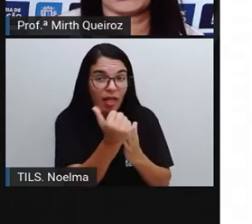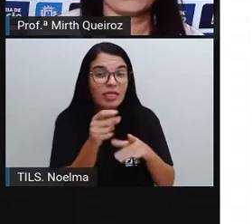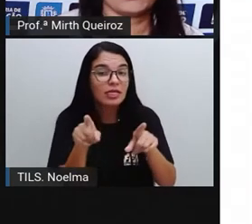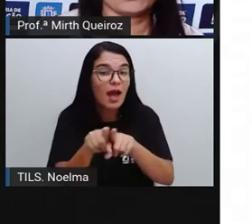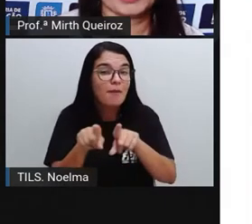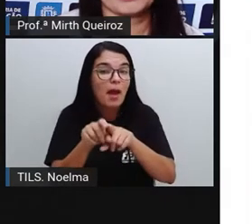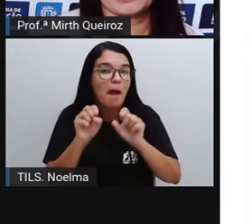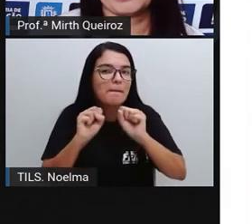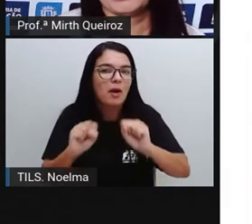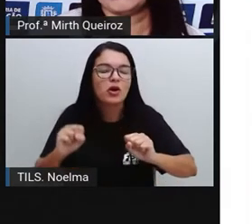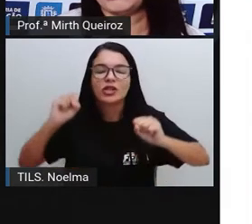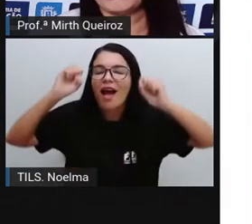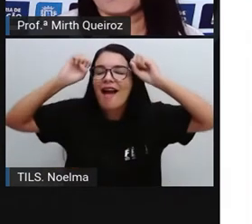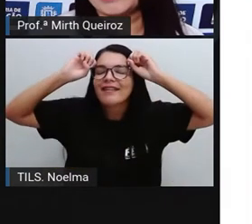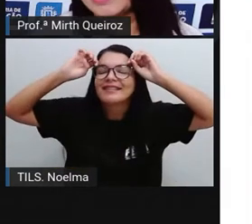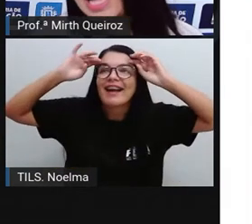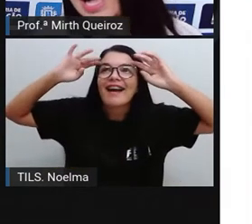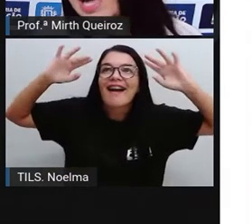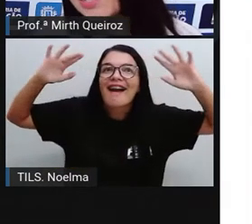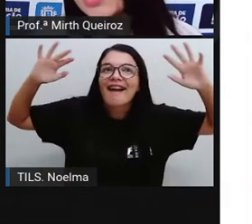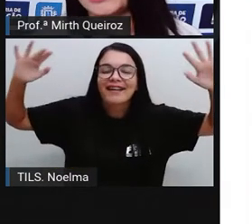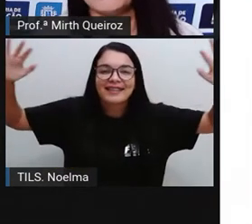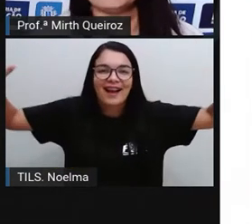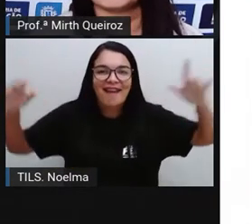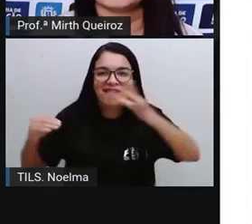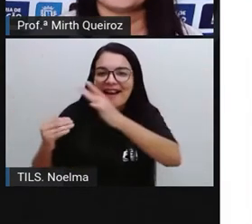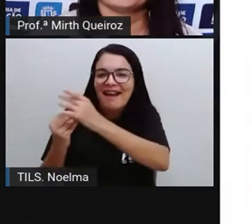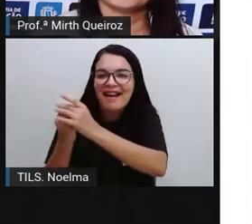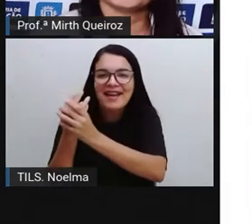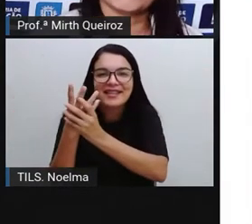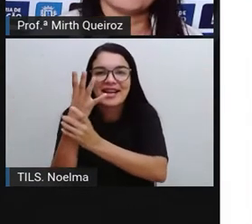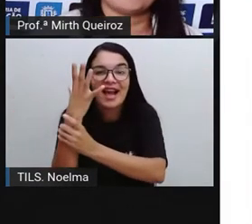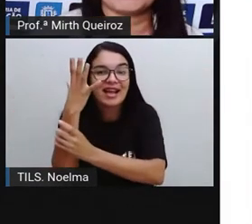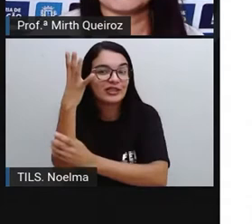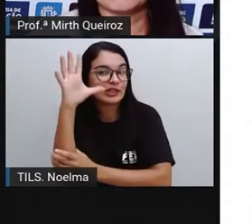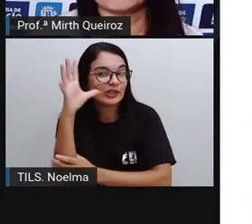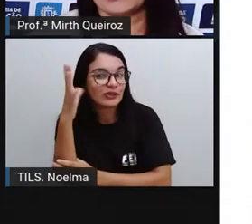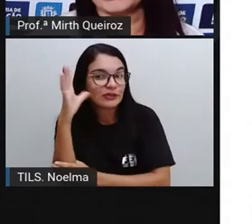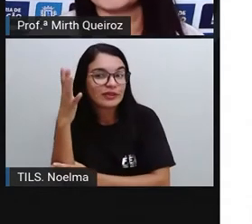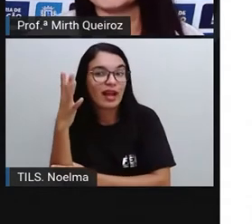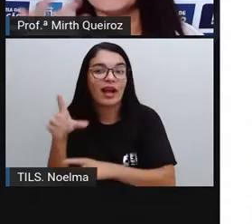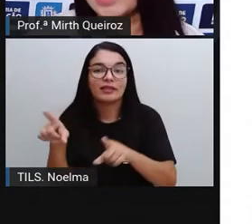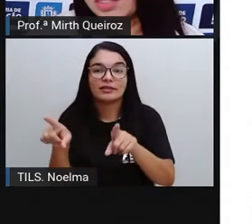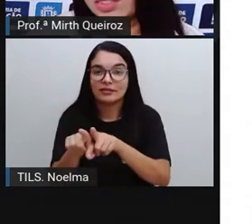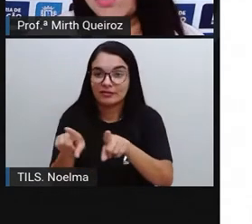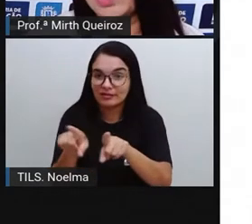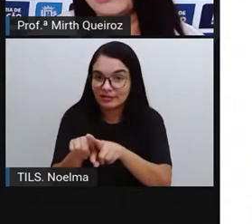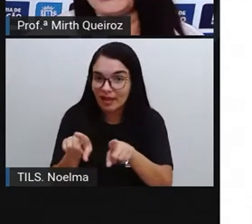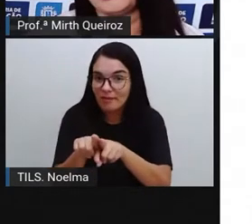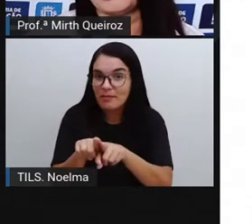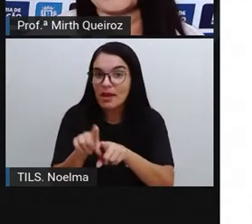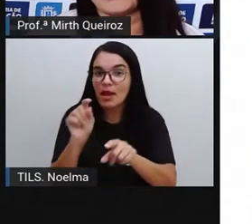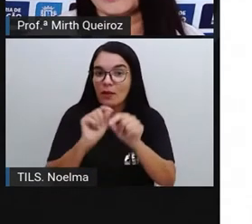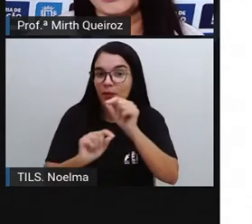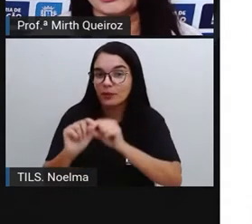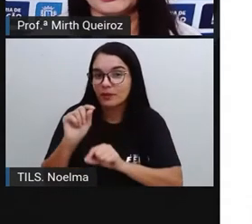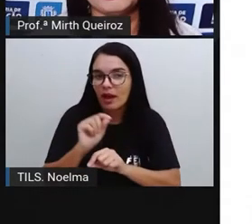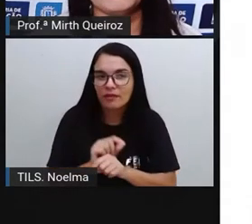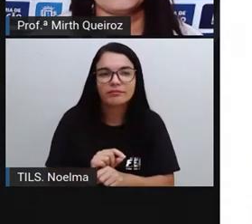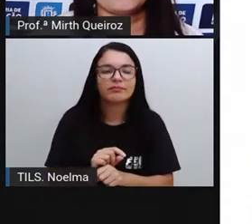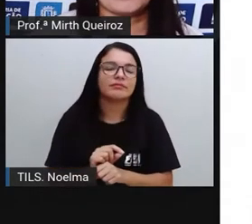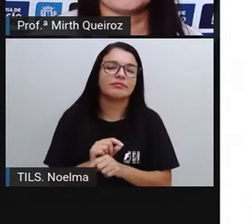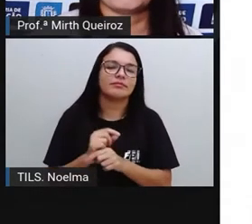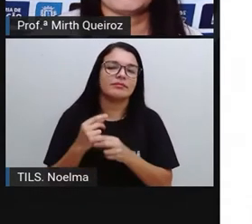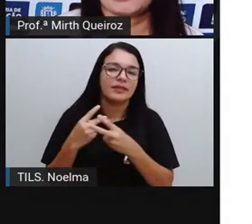uma figura, né? De uma paisagem, mas também pode estar representando, pode também vir através